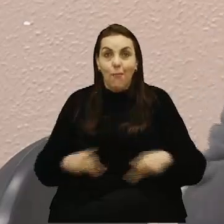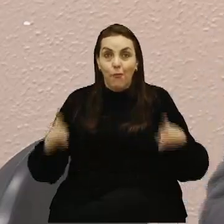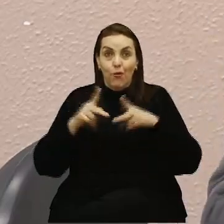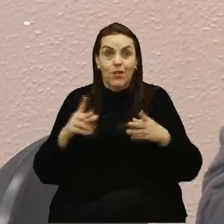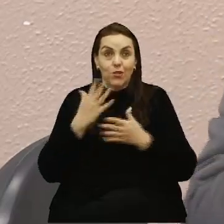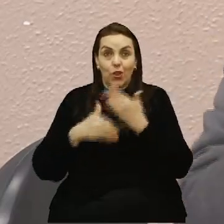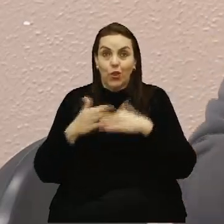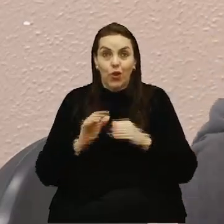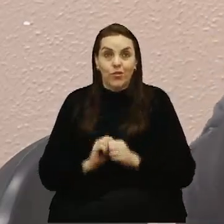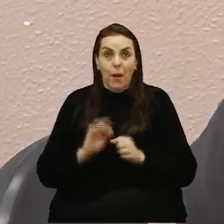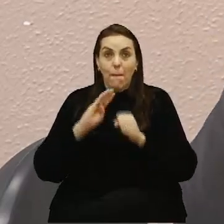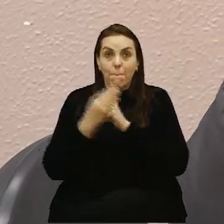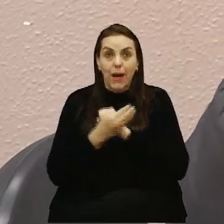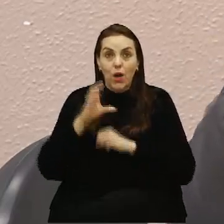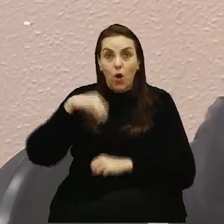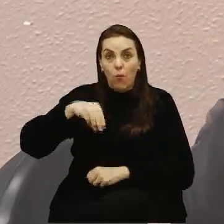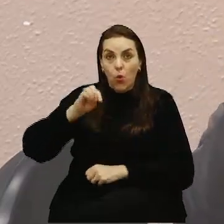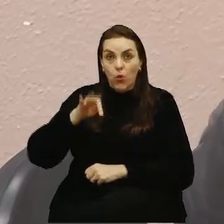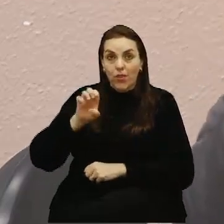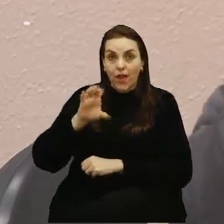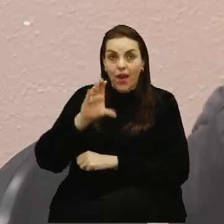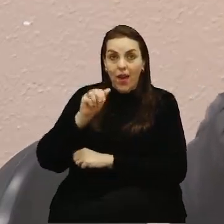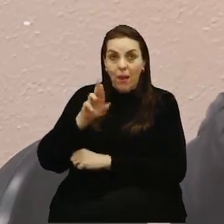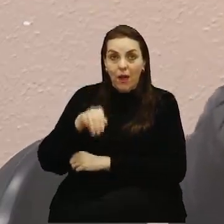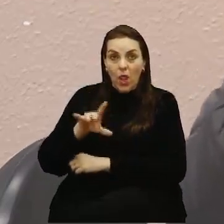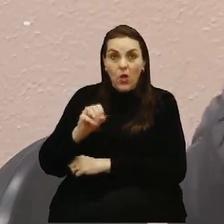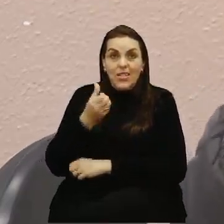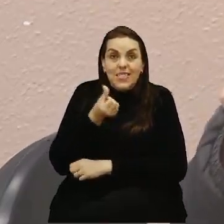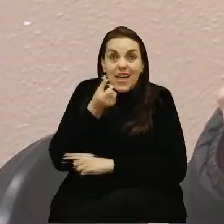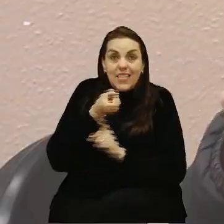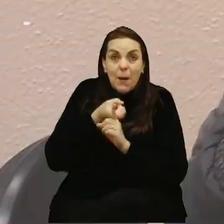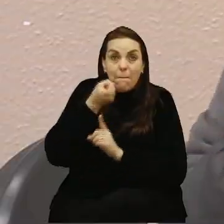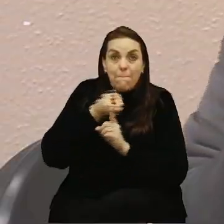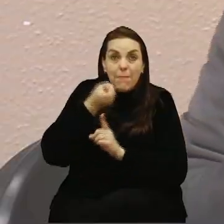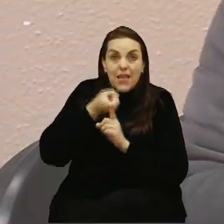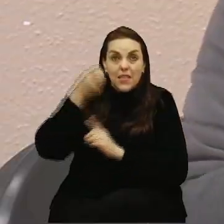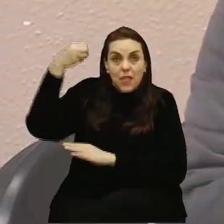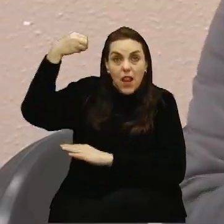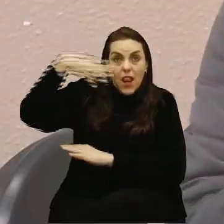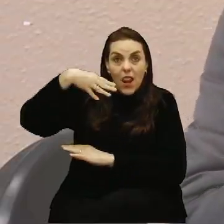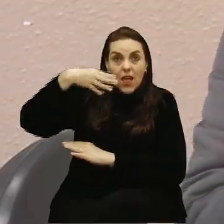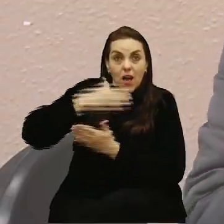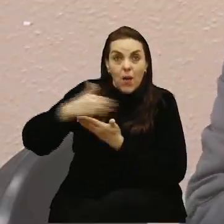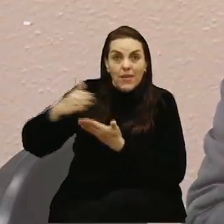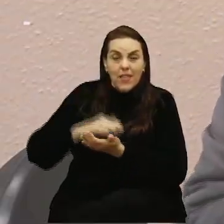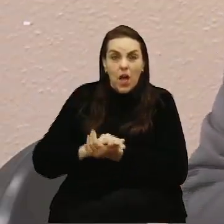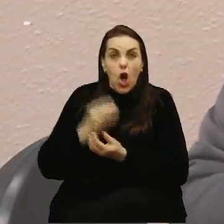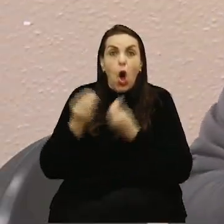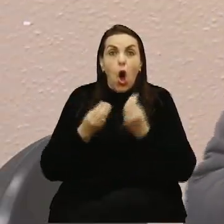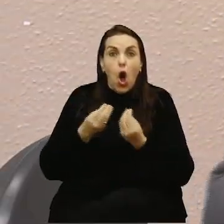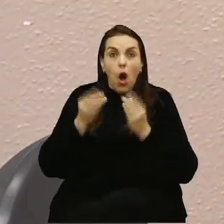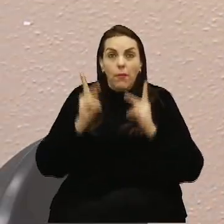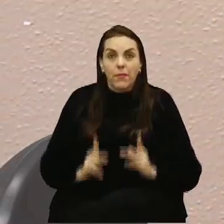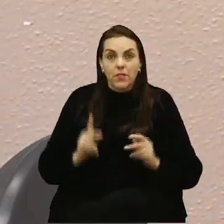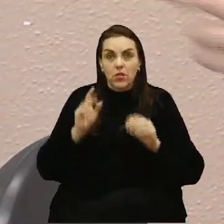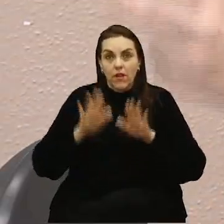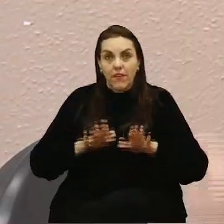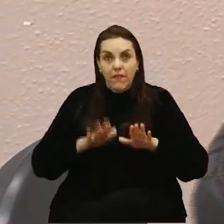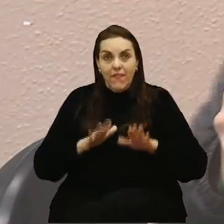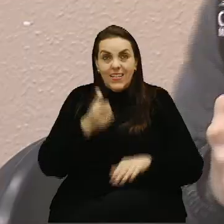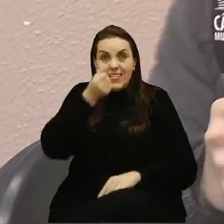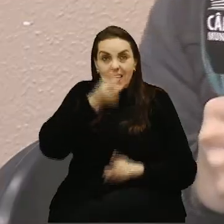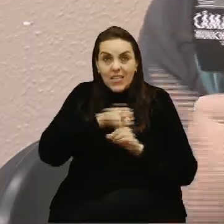Monte Carmelo, 6 meses para ligar a luz. 6 meses. Como que as pessoas vão ficar sem luz nesse tempo? E aí